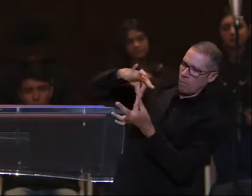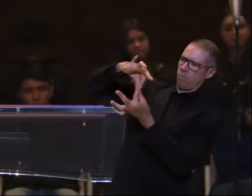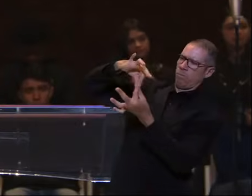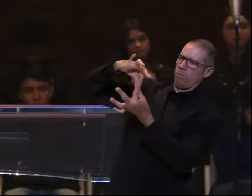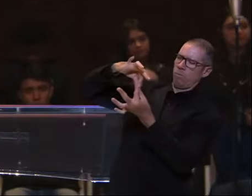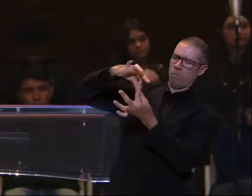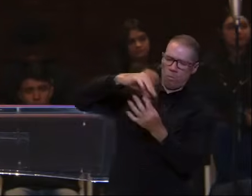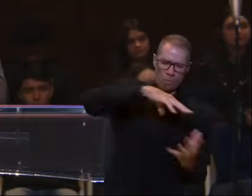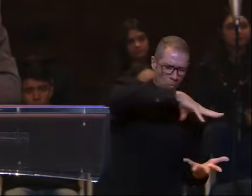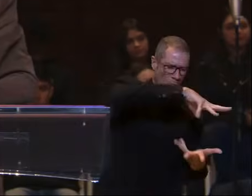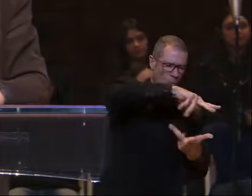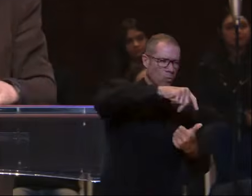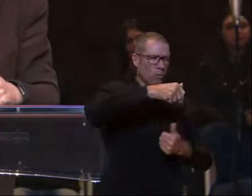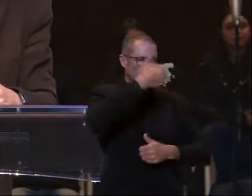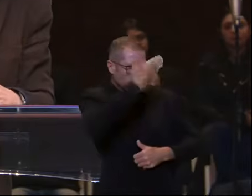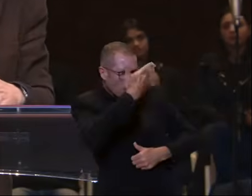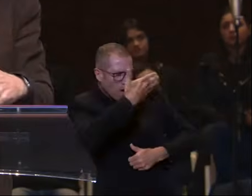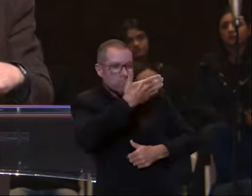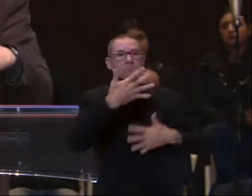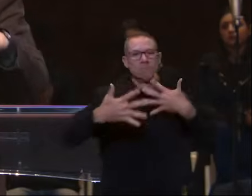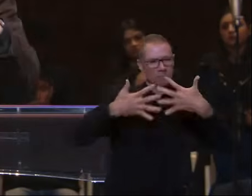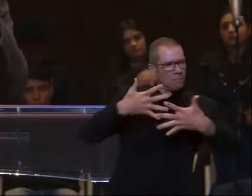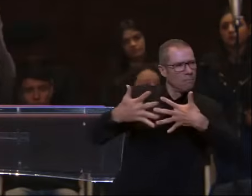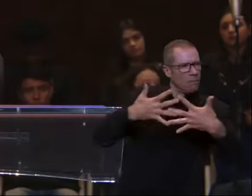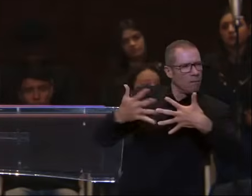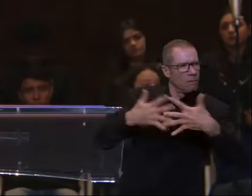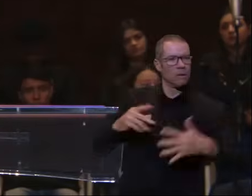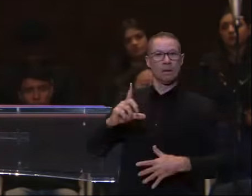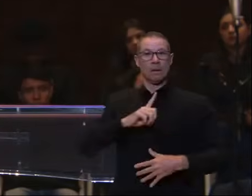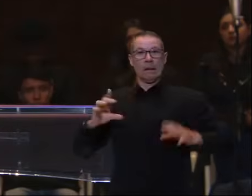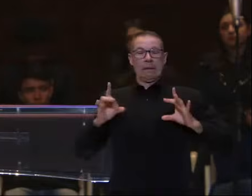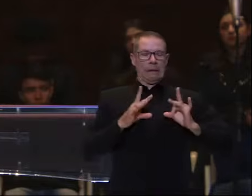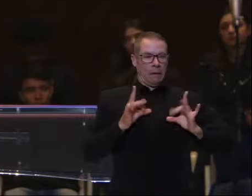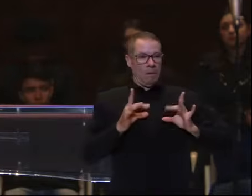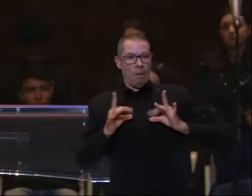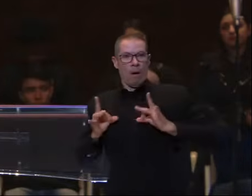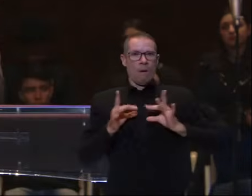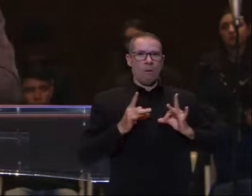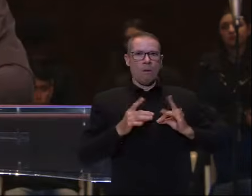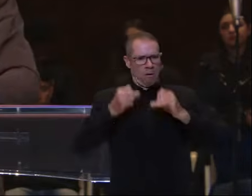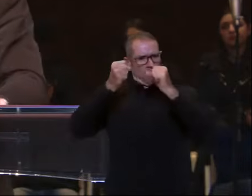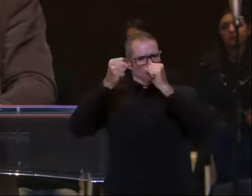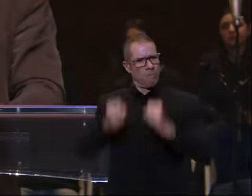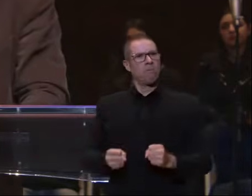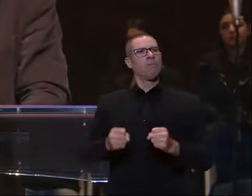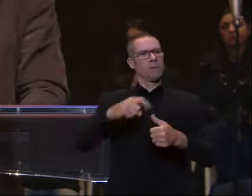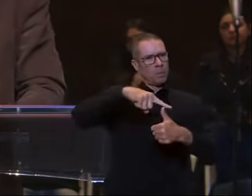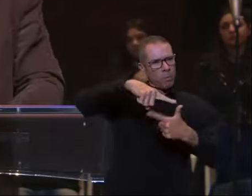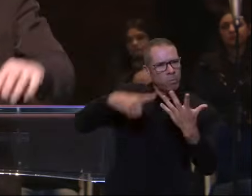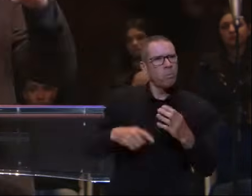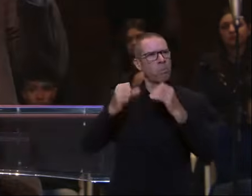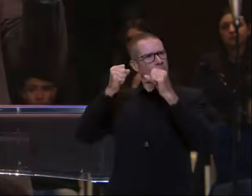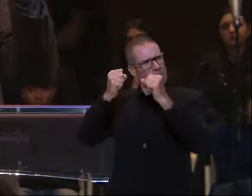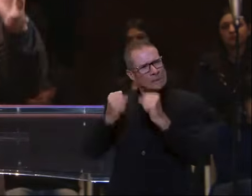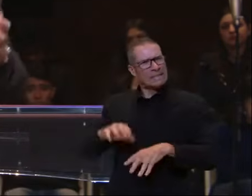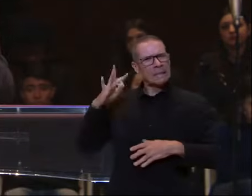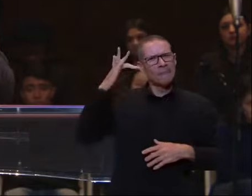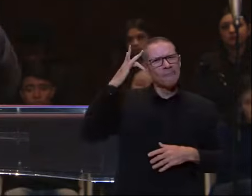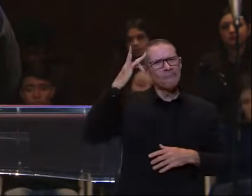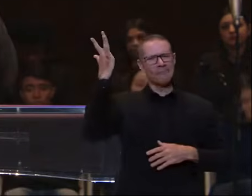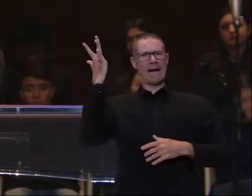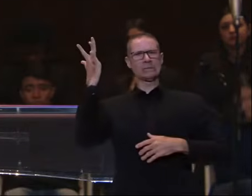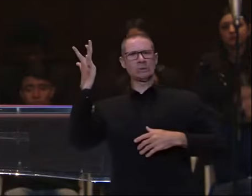mundo invisível. E por isso havia muito pavor em relação a esses poderes, que poderiam